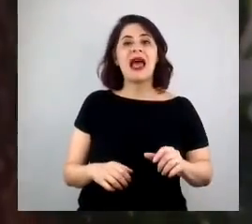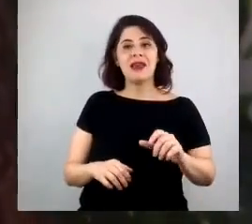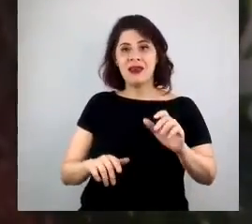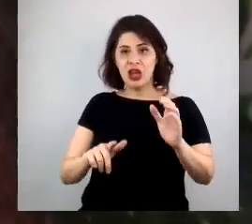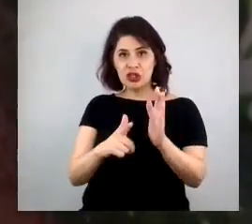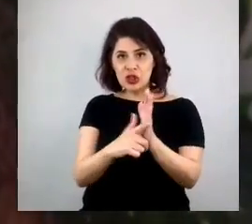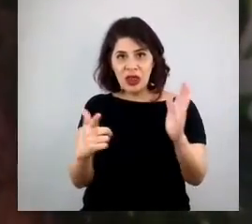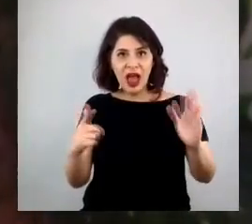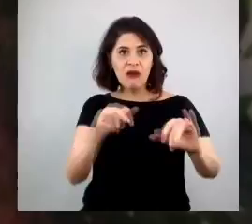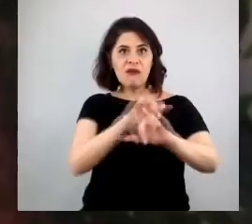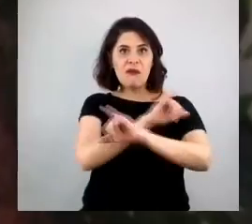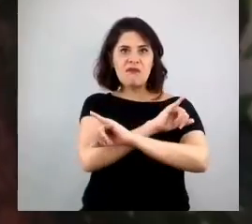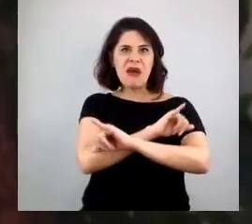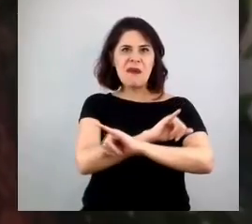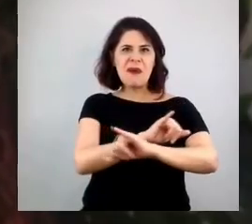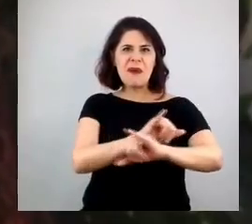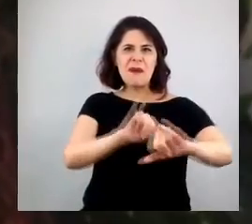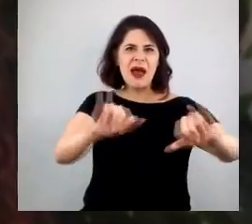campanha para falar sobre isso.